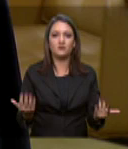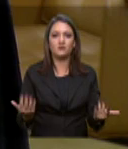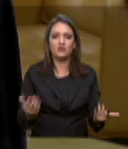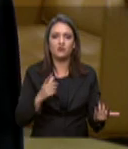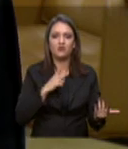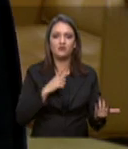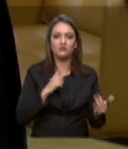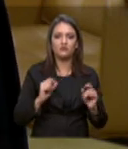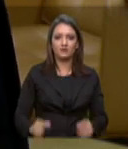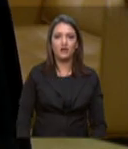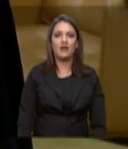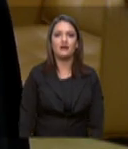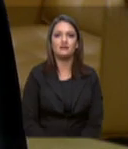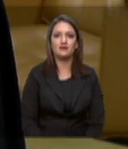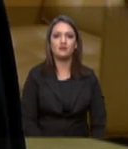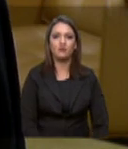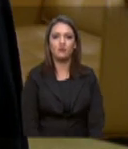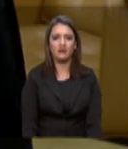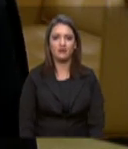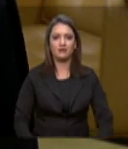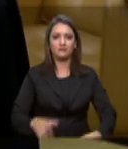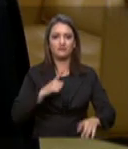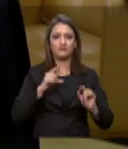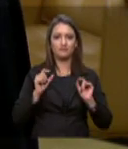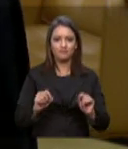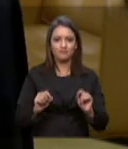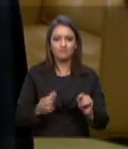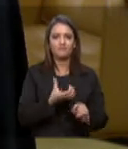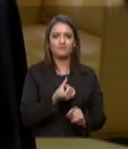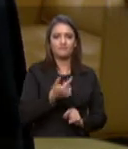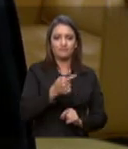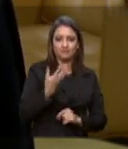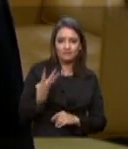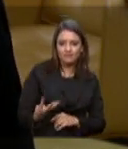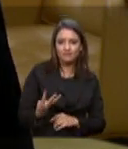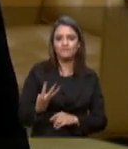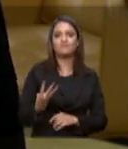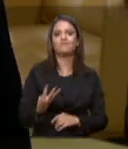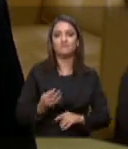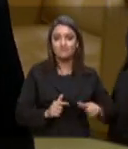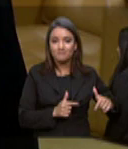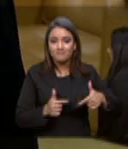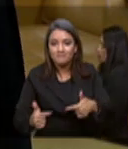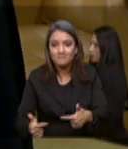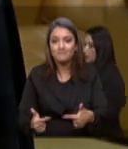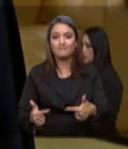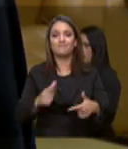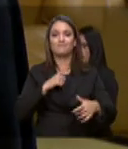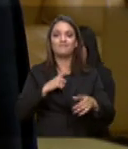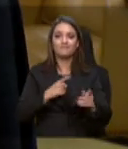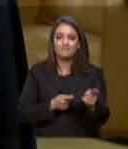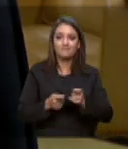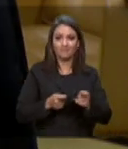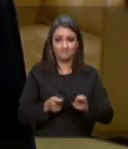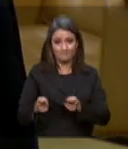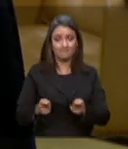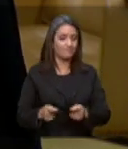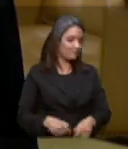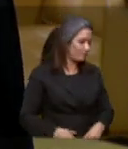1.547 multas, implementando 784 ações diretas de combate a incêndios e